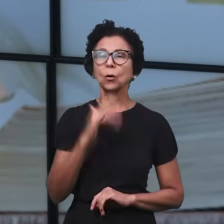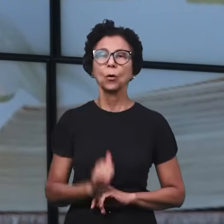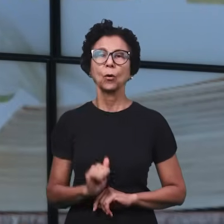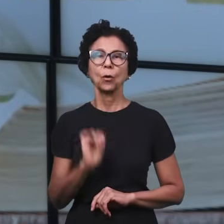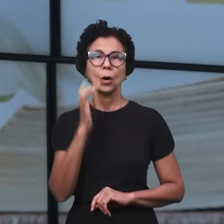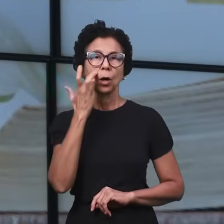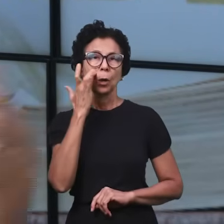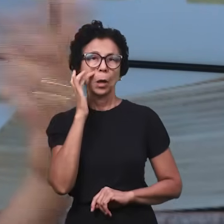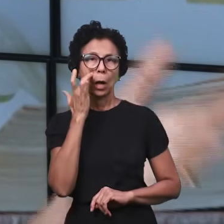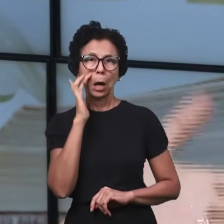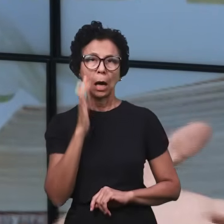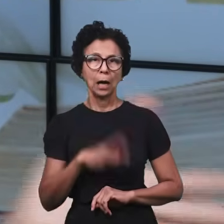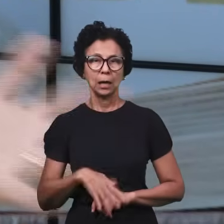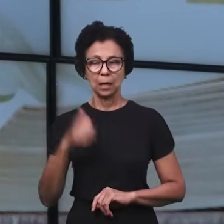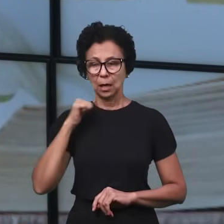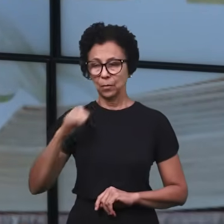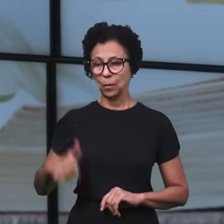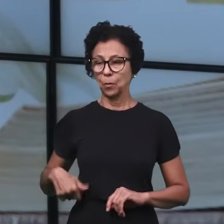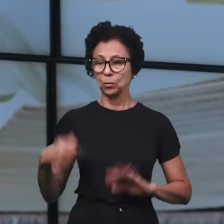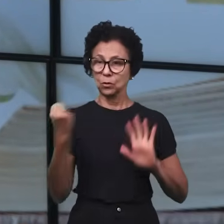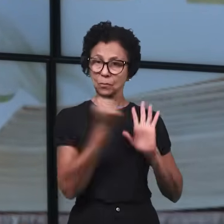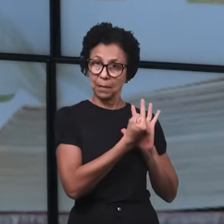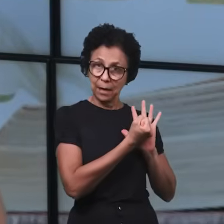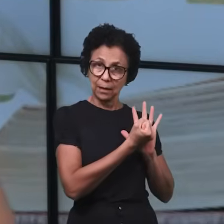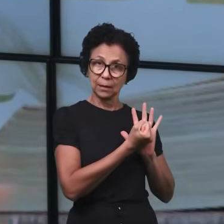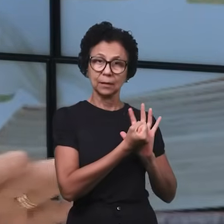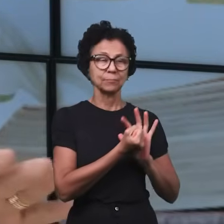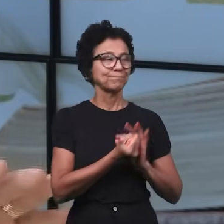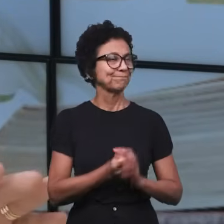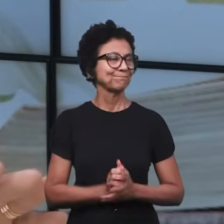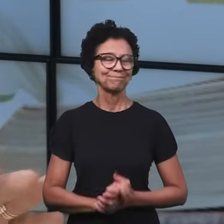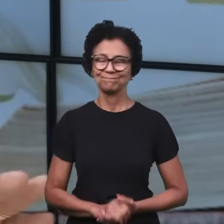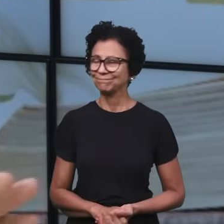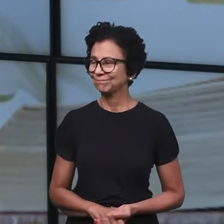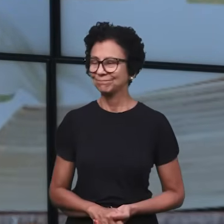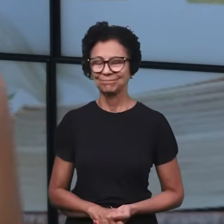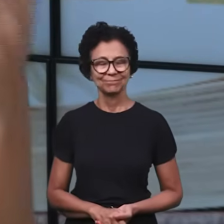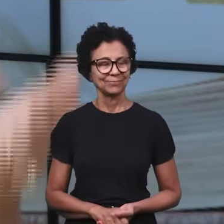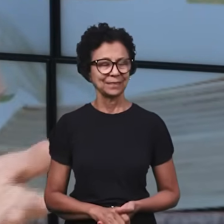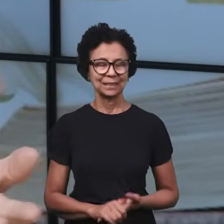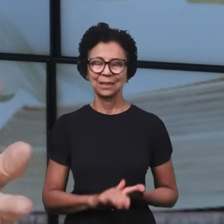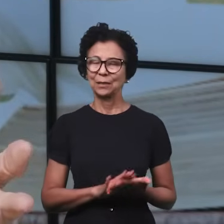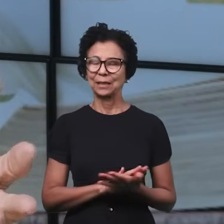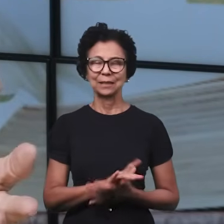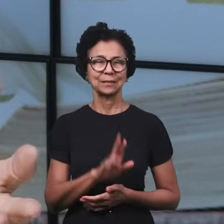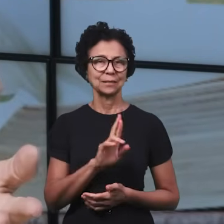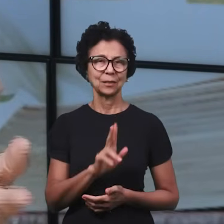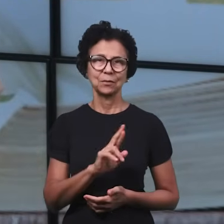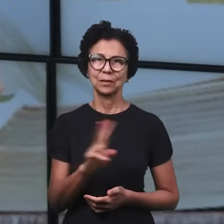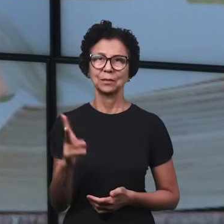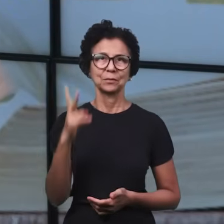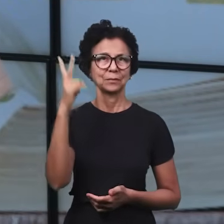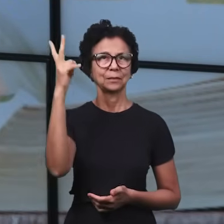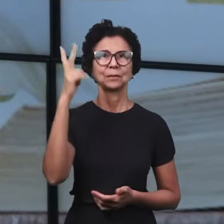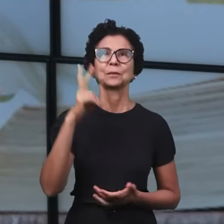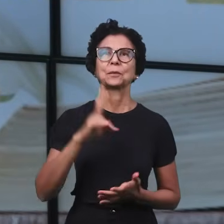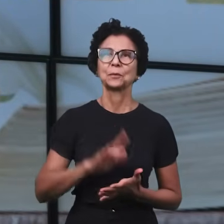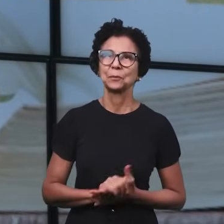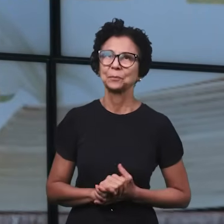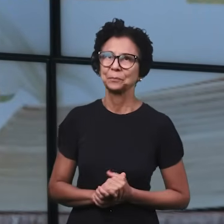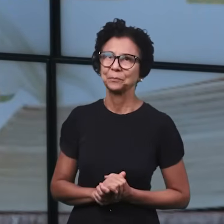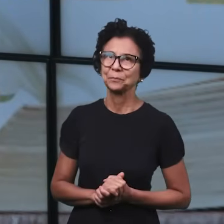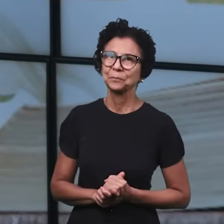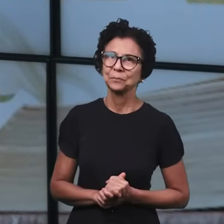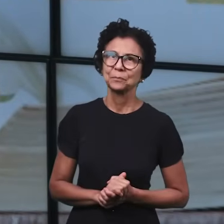joias que ela usava, na marca da bolsa que ela usava, não estava em nada disso. Nas viagens que ela fazia, esse não era